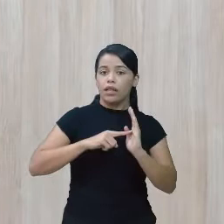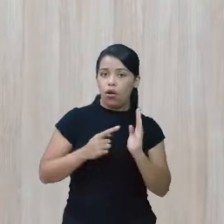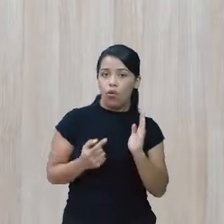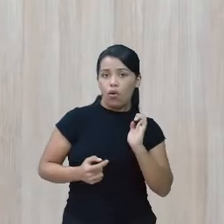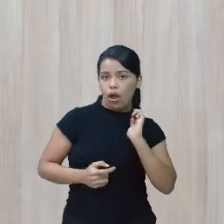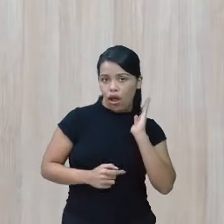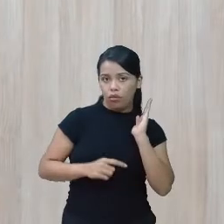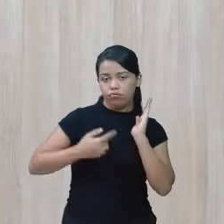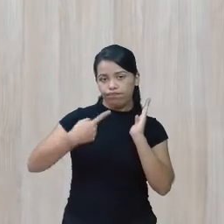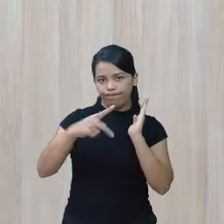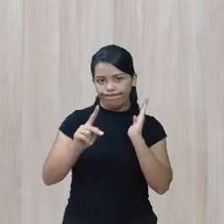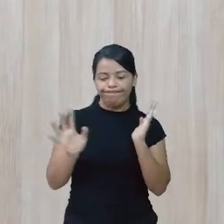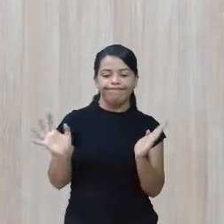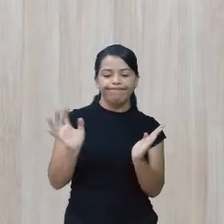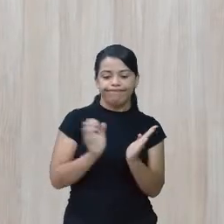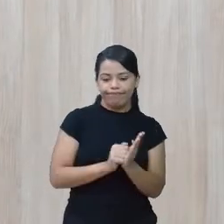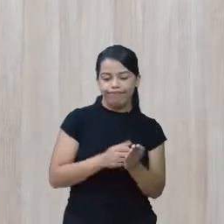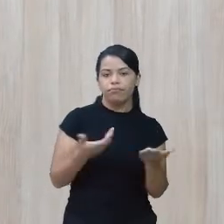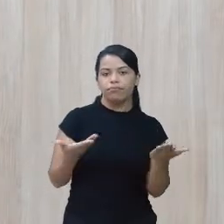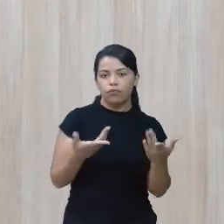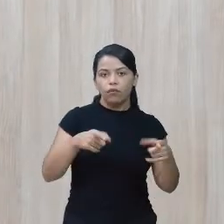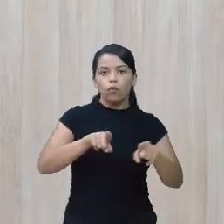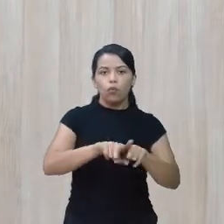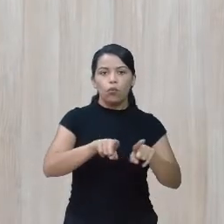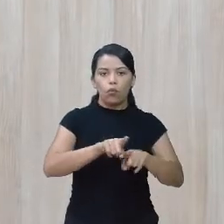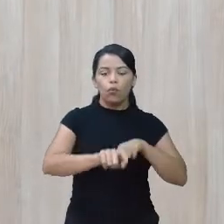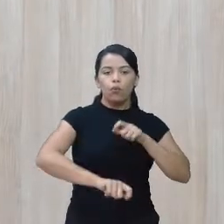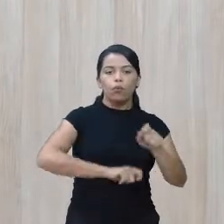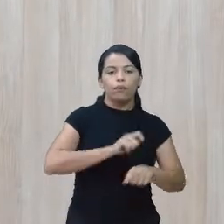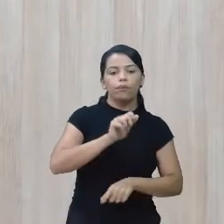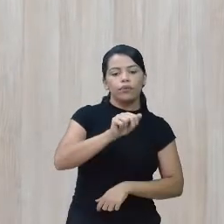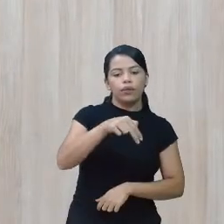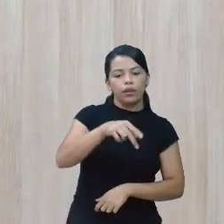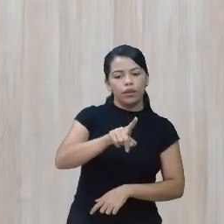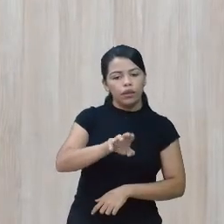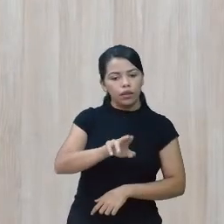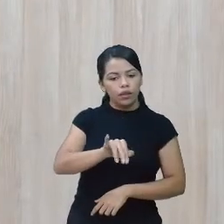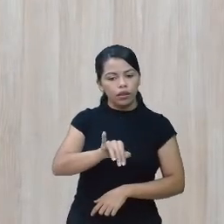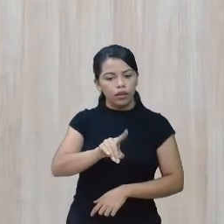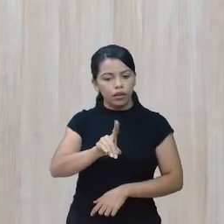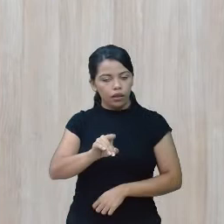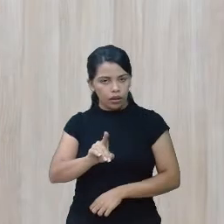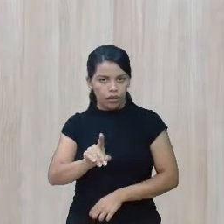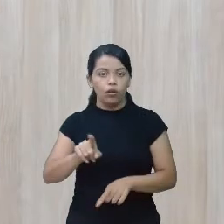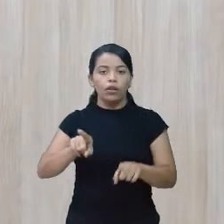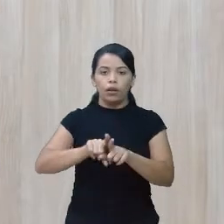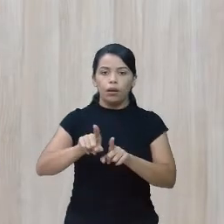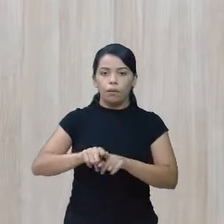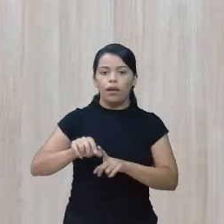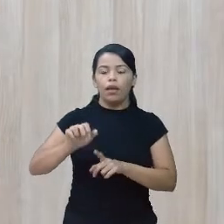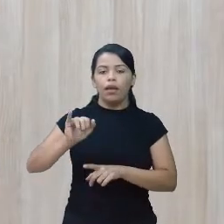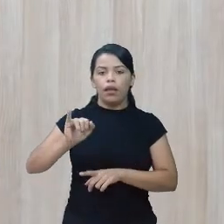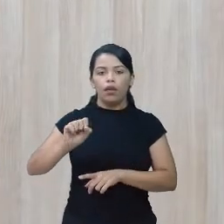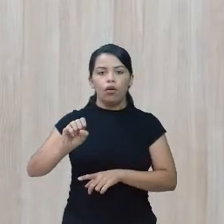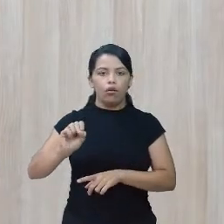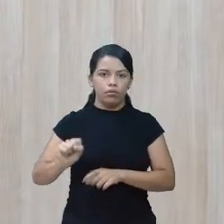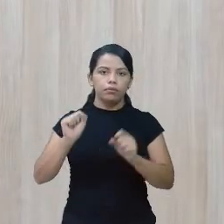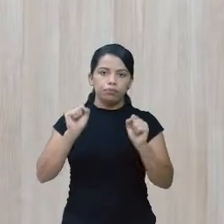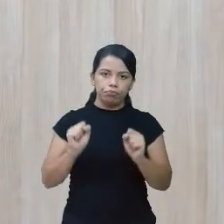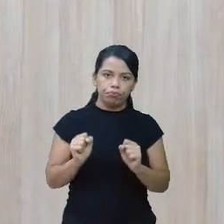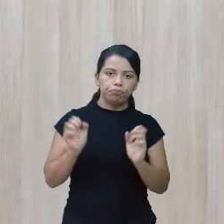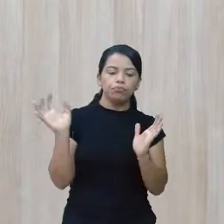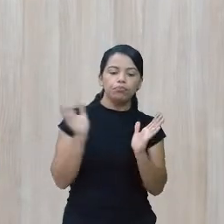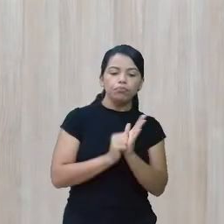para Android. Quem tem Android, né, fotografa esse QR Code aí para poder baixar a